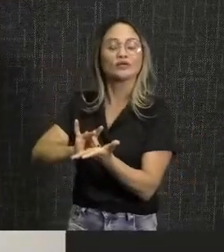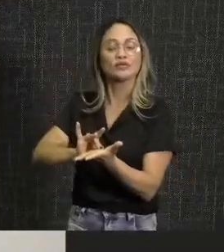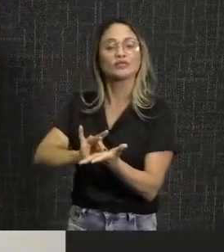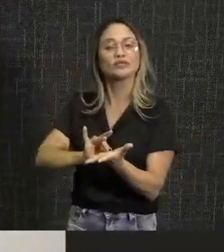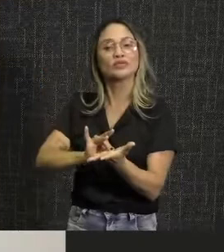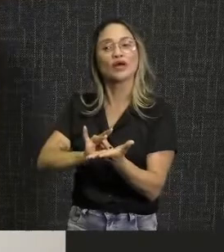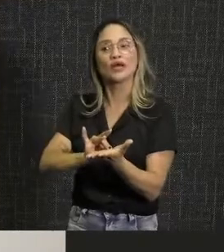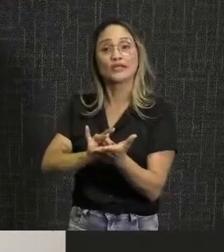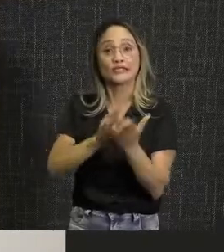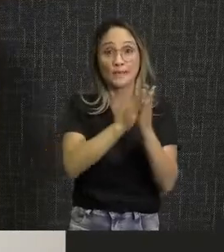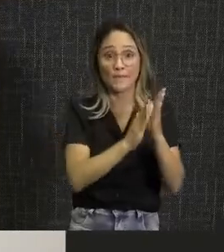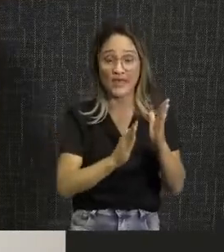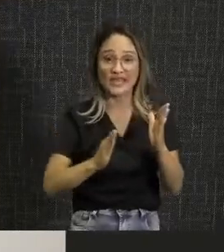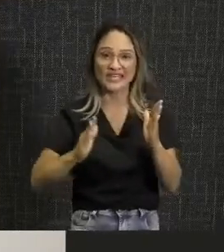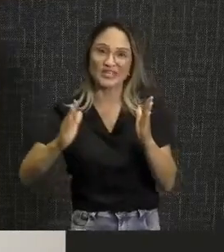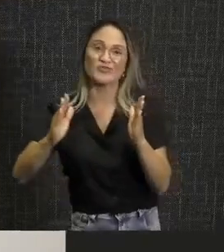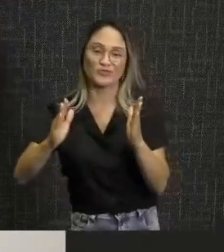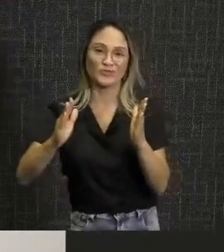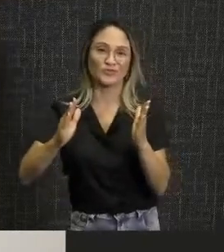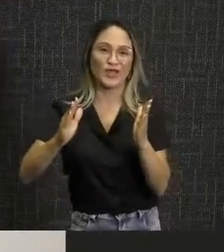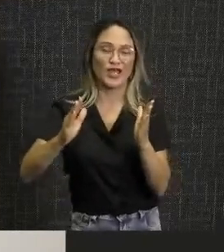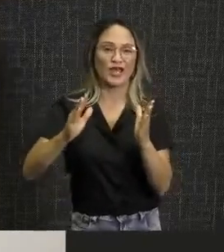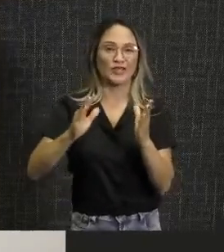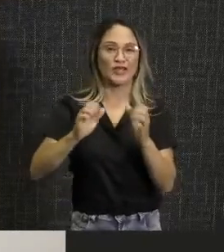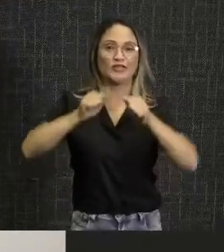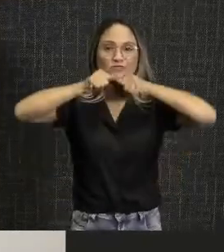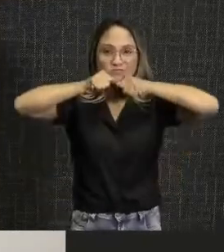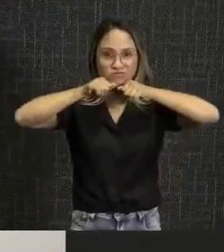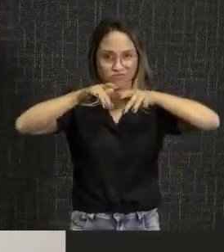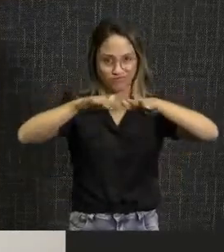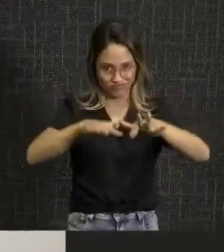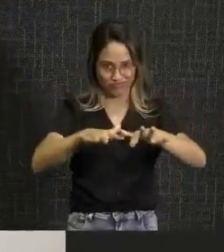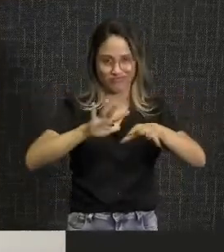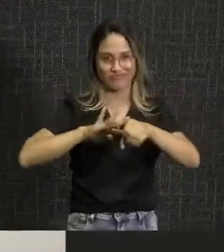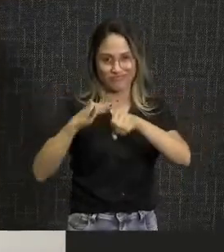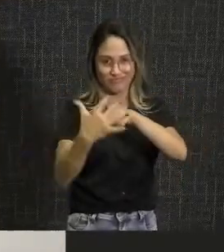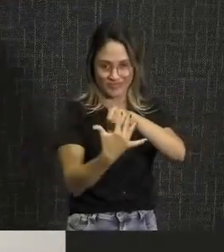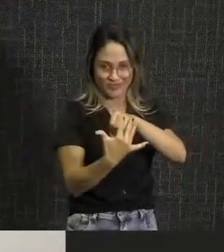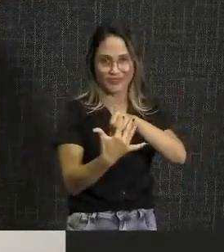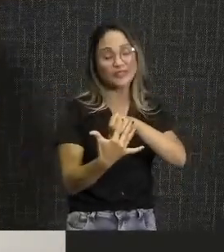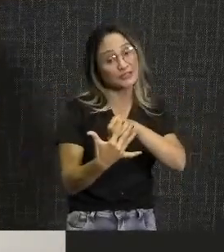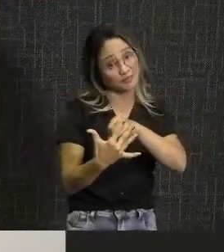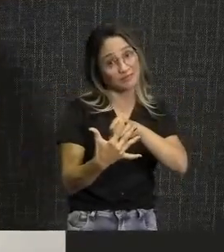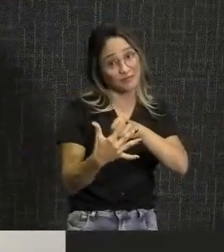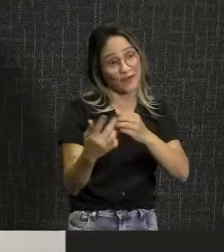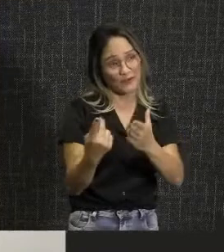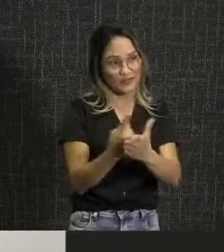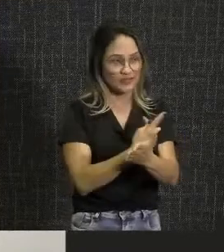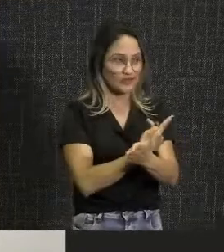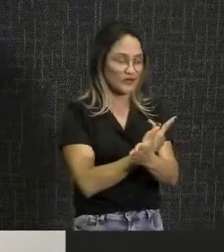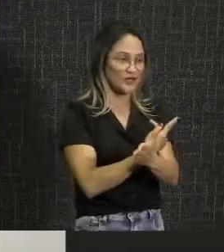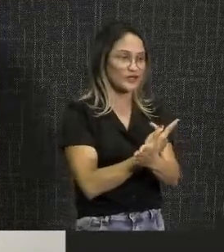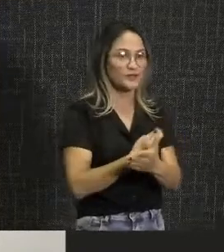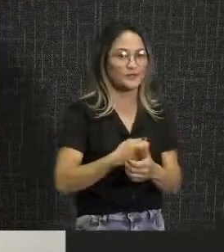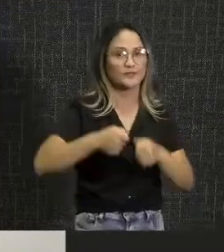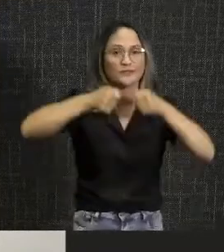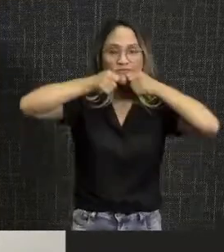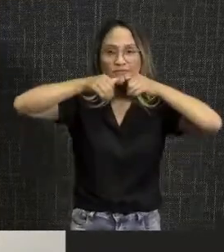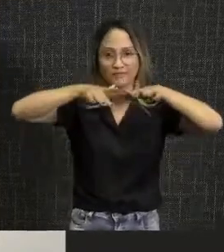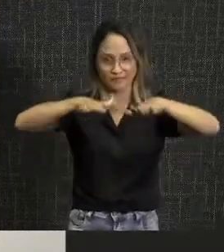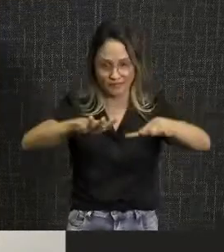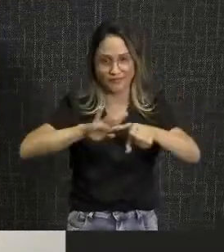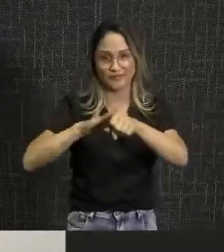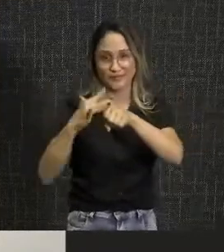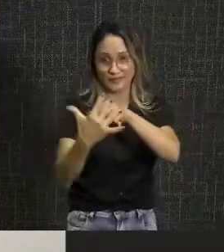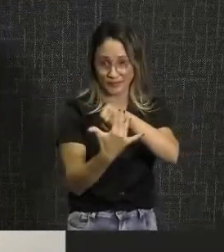para a pandemia, a preocupação vai existir, tá? No Brasil, a questão da pandemia, a gente já começa a